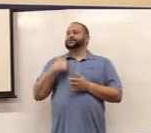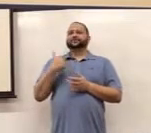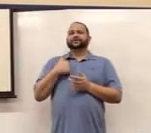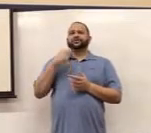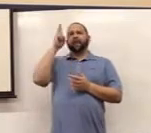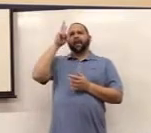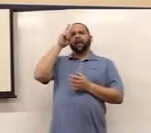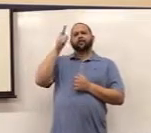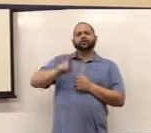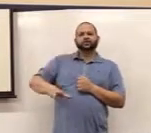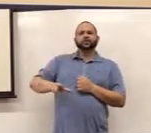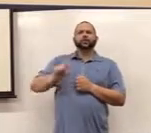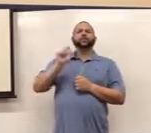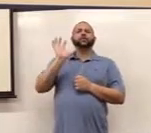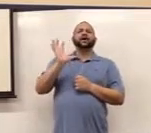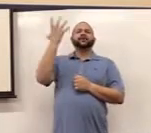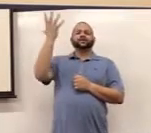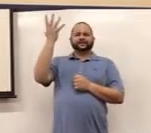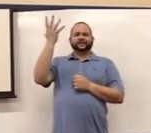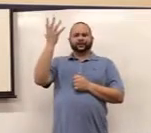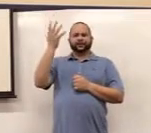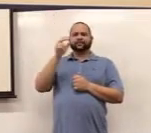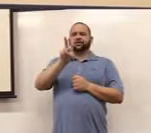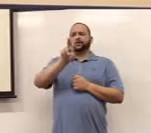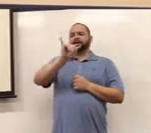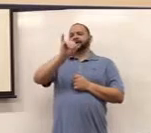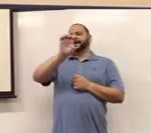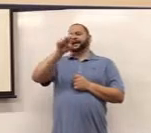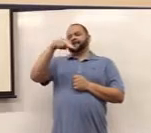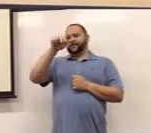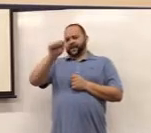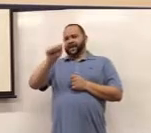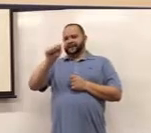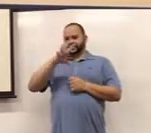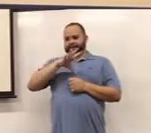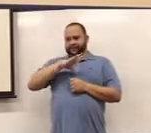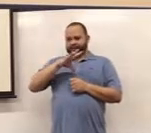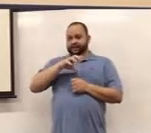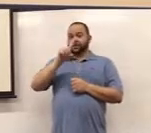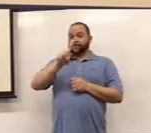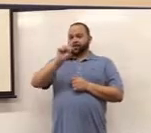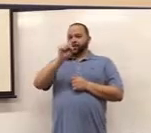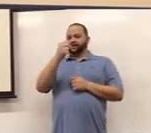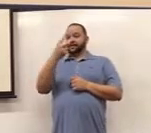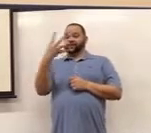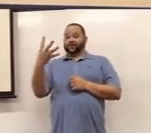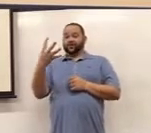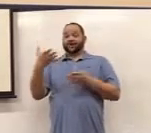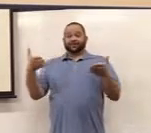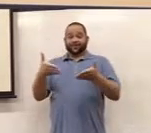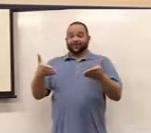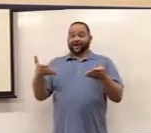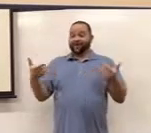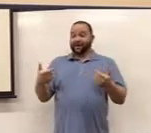reviver o que aconteceu em Viena em 1824, hoje em Jundiaí em 2018. Mais do que